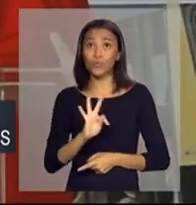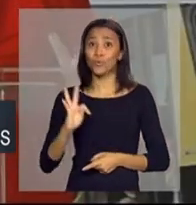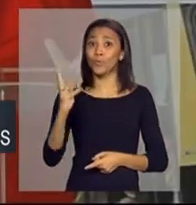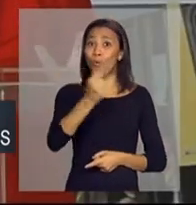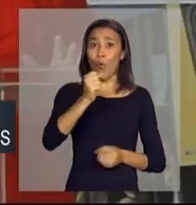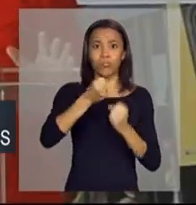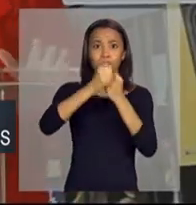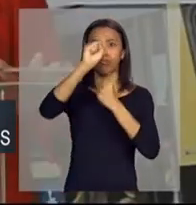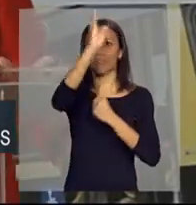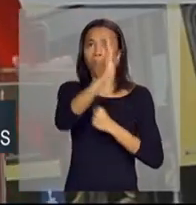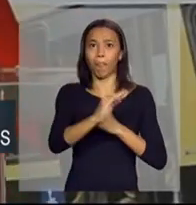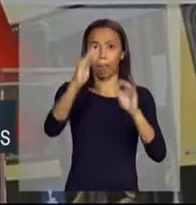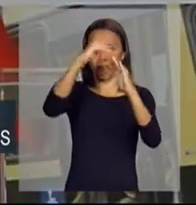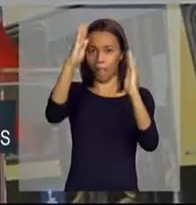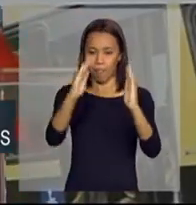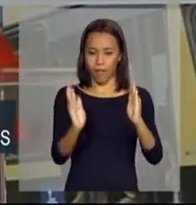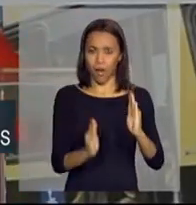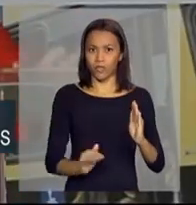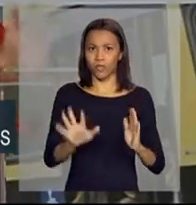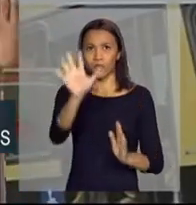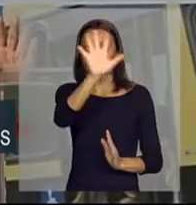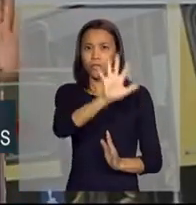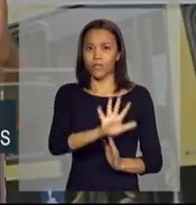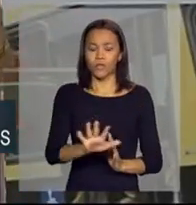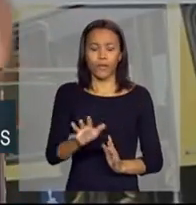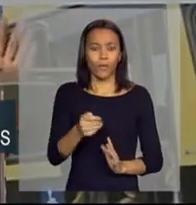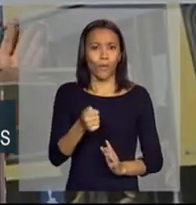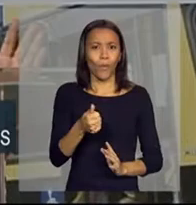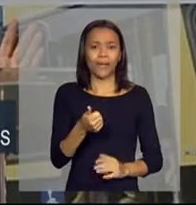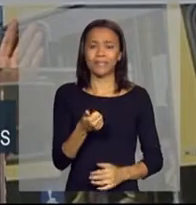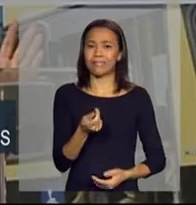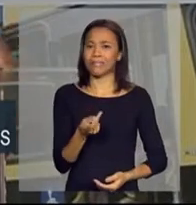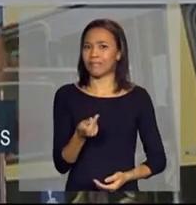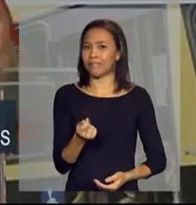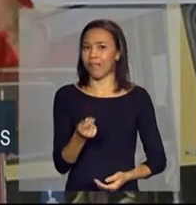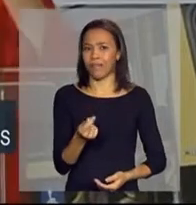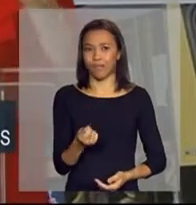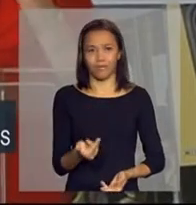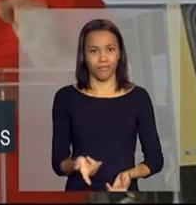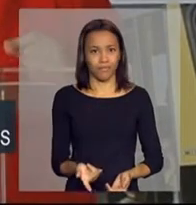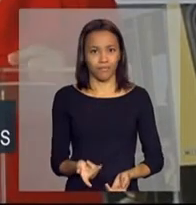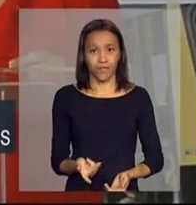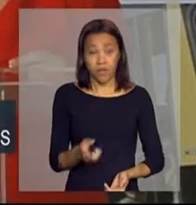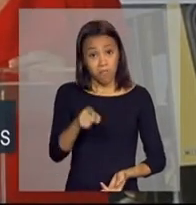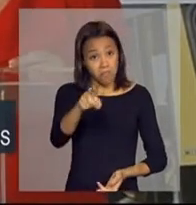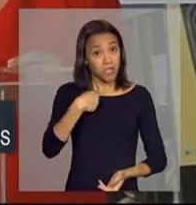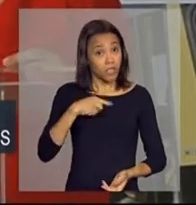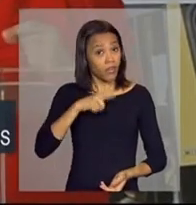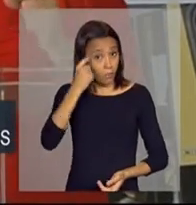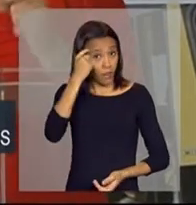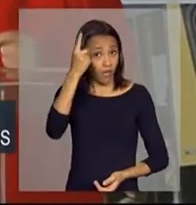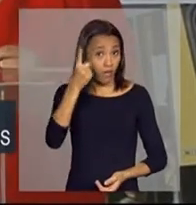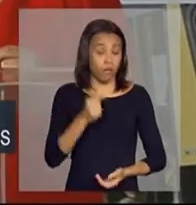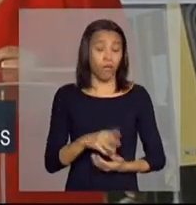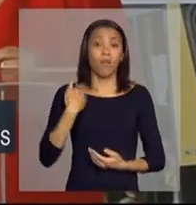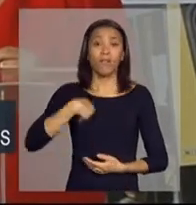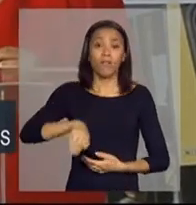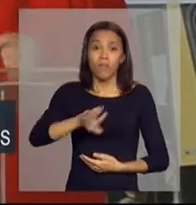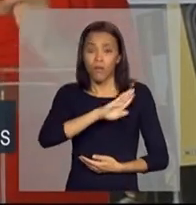área de saneamento é quase nada. Para vocês terem uma ideia,